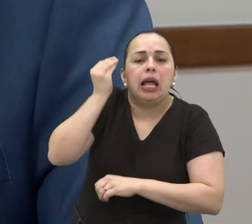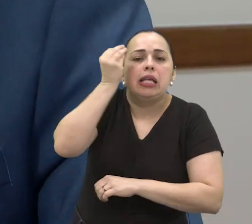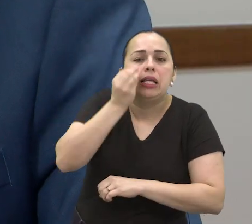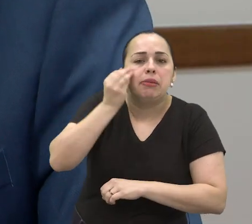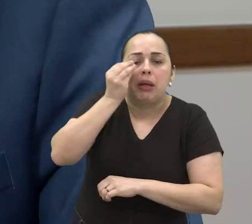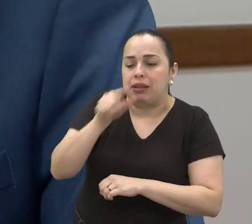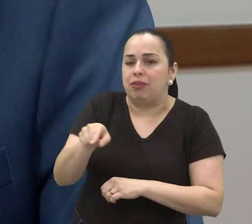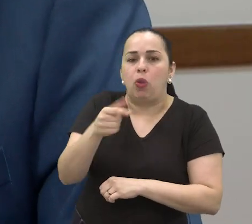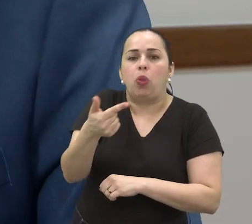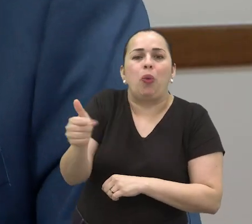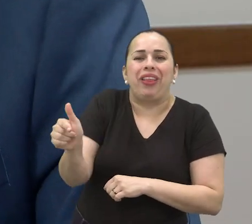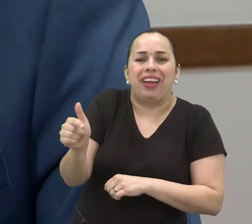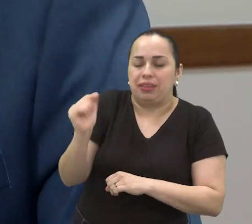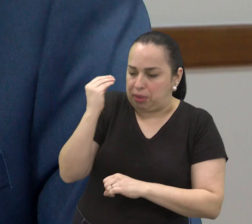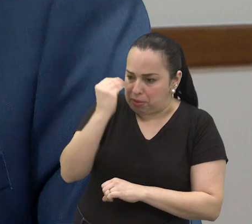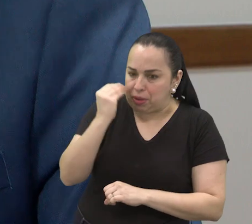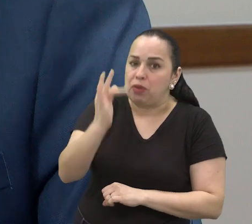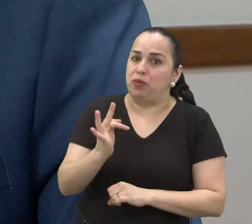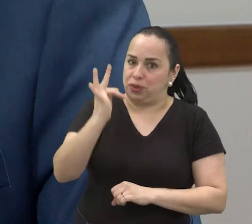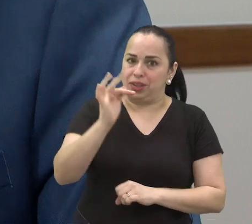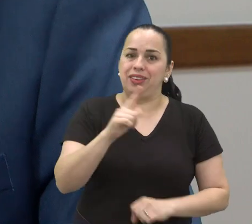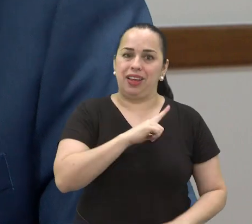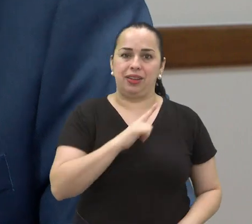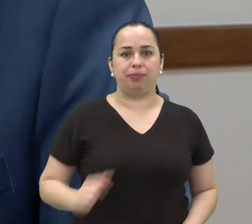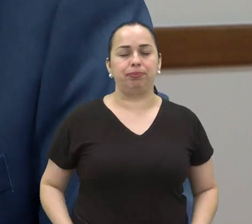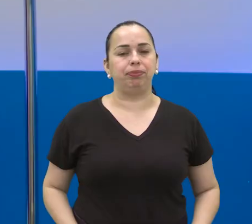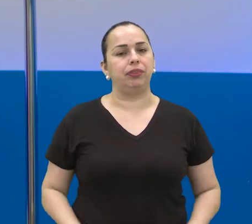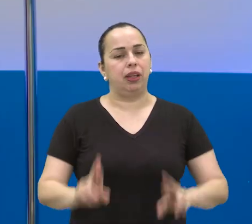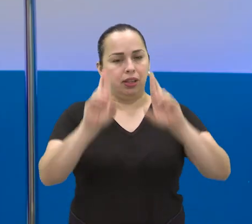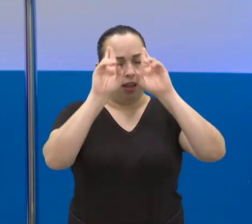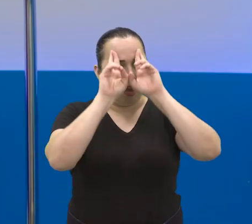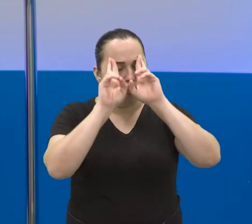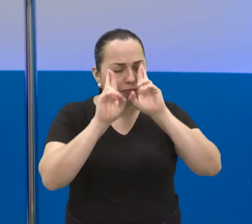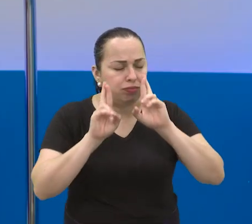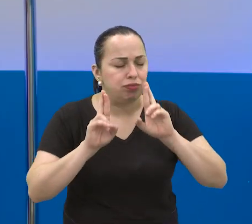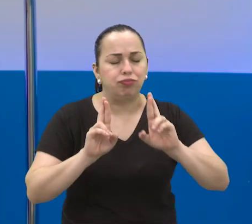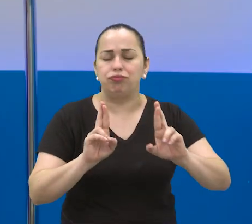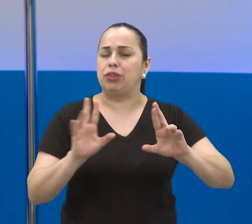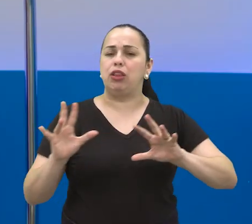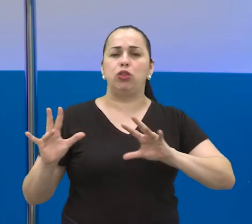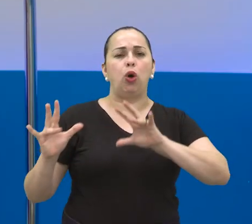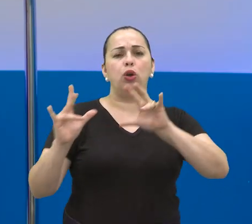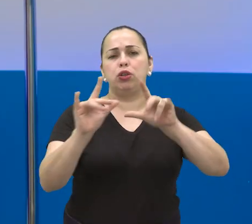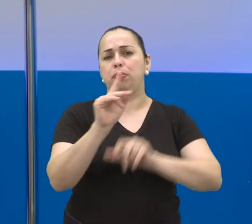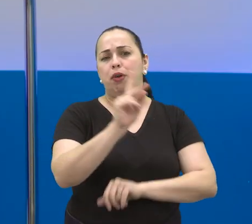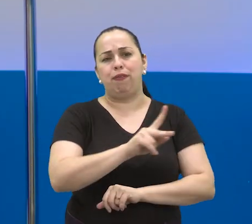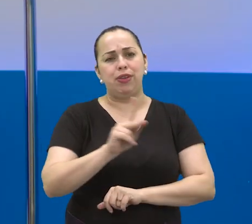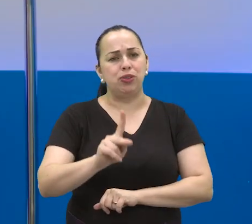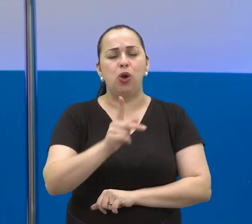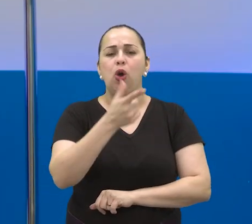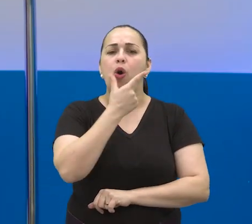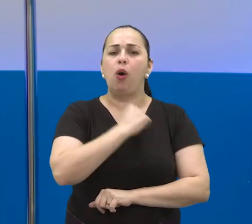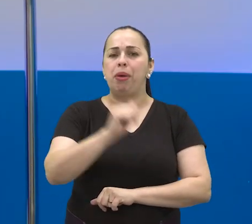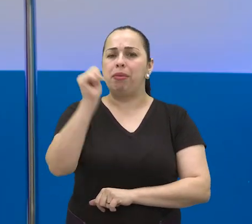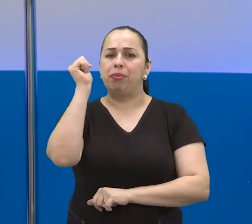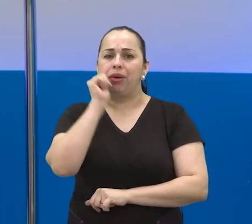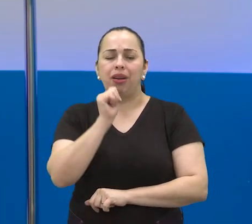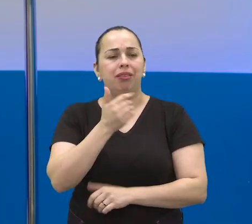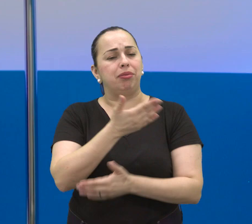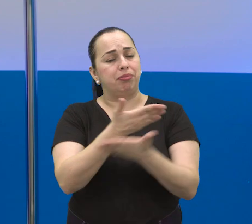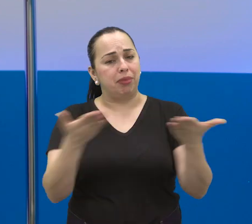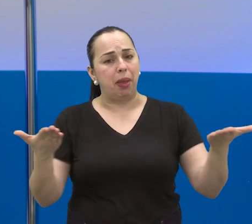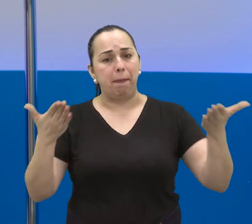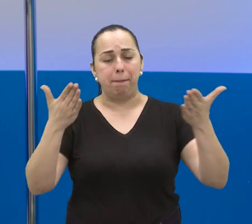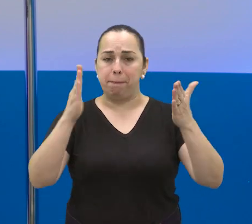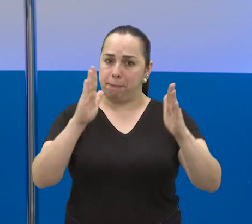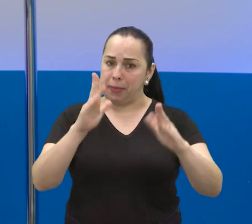uma experiência que eles não têm ainda, mas vão ter. Olha, máximo respeito a todos os professores e professoras.